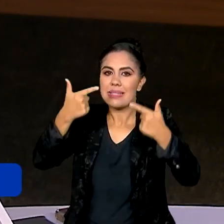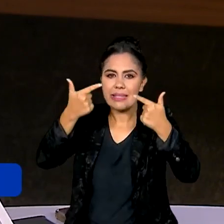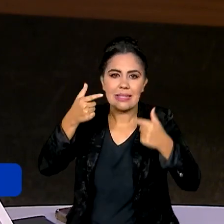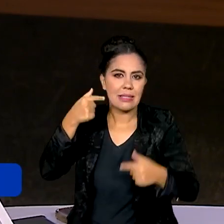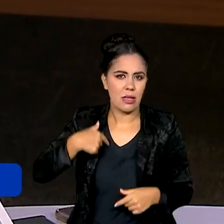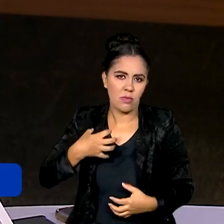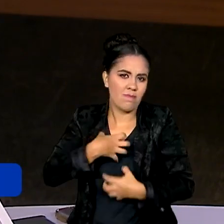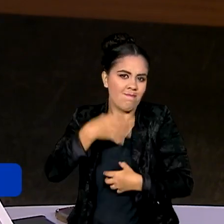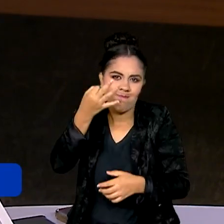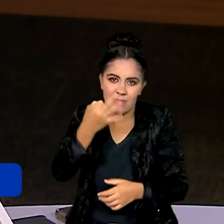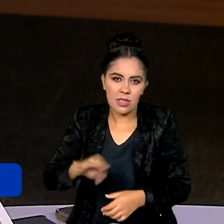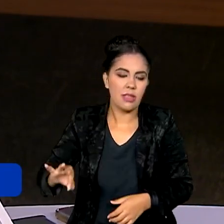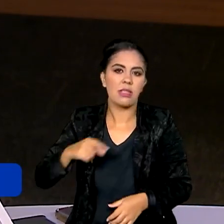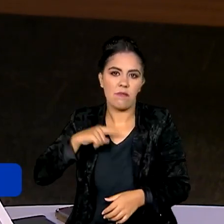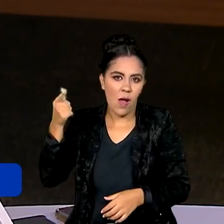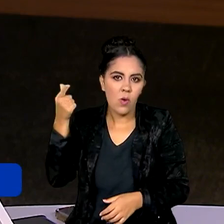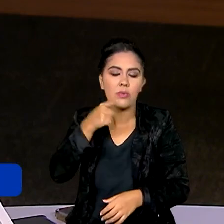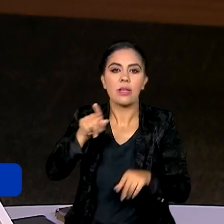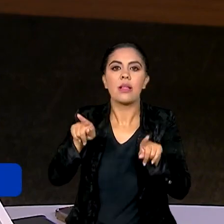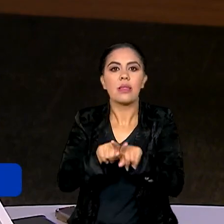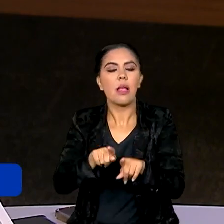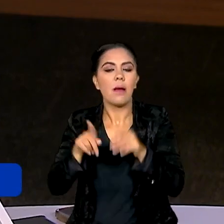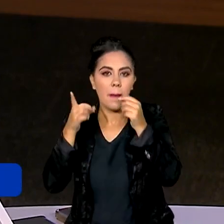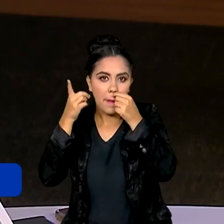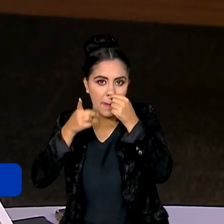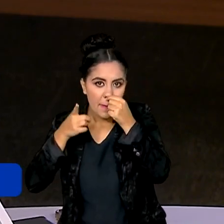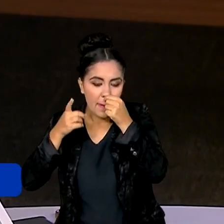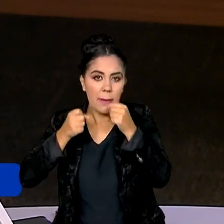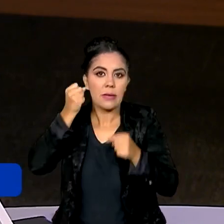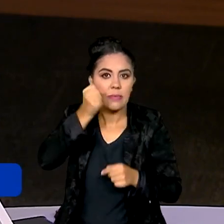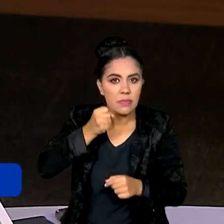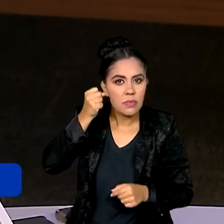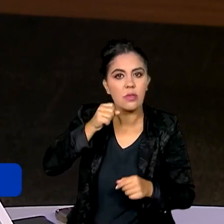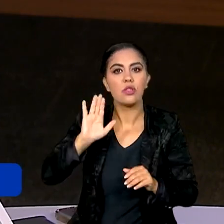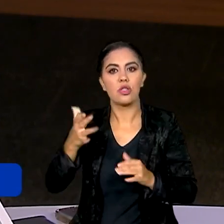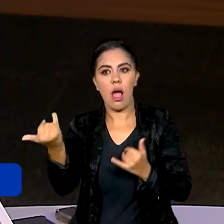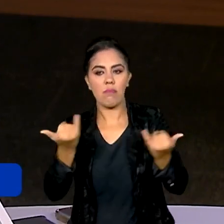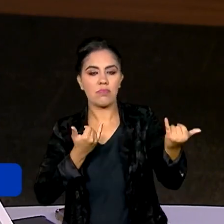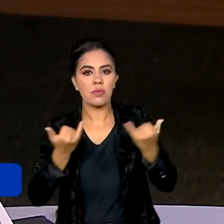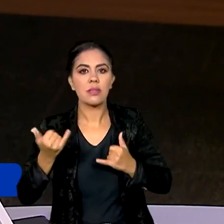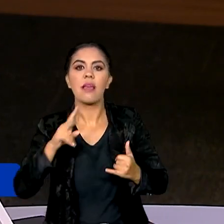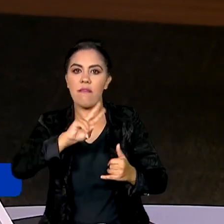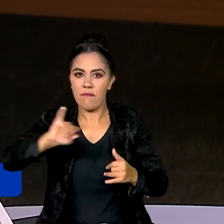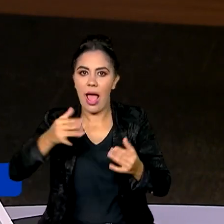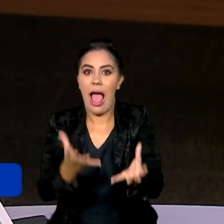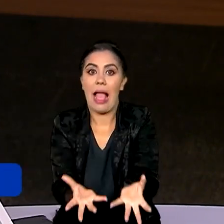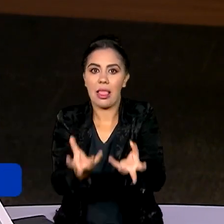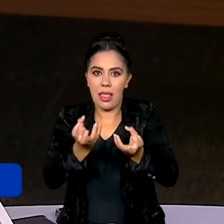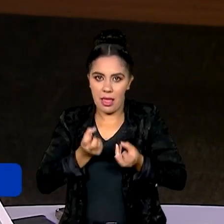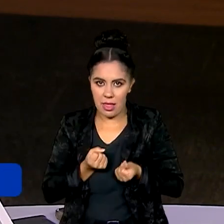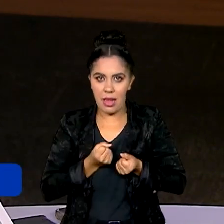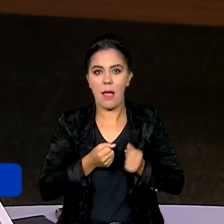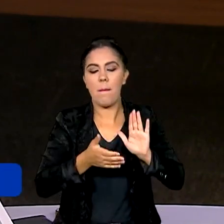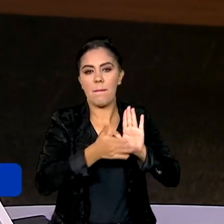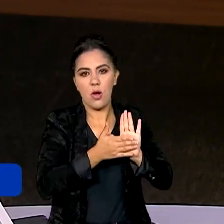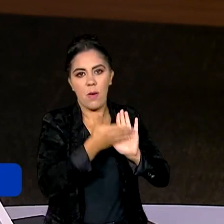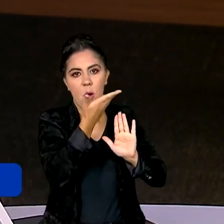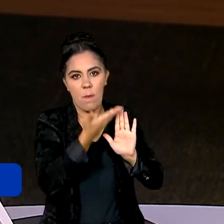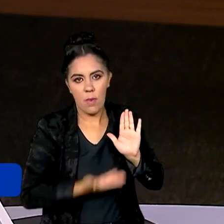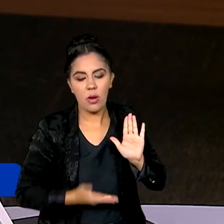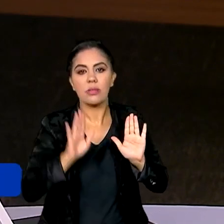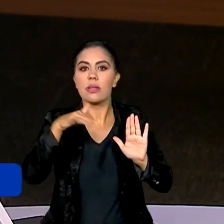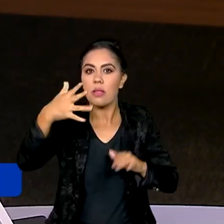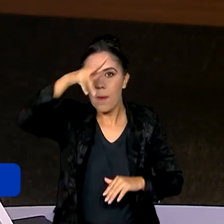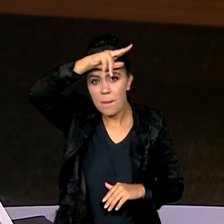Já deputados e senadores já começaram a sinalizar que vão aderir a essa proposta. Então o prefeito, a prefeita, a população